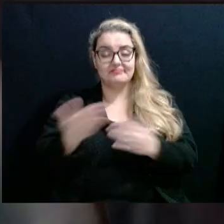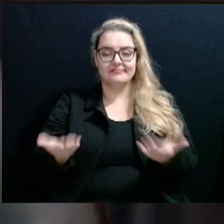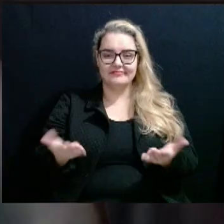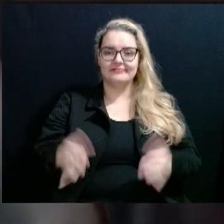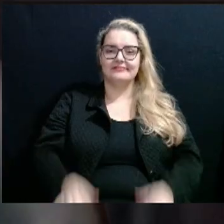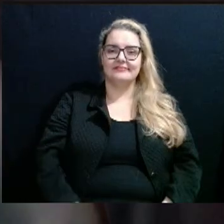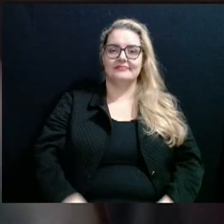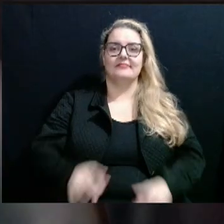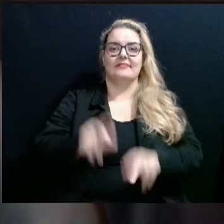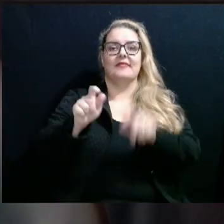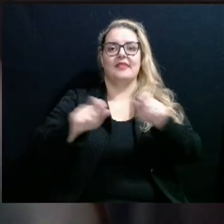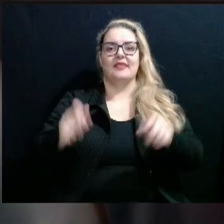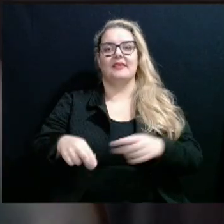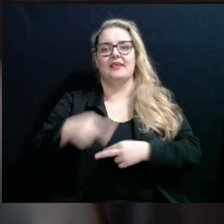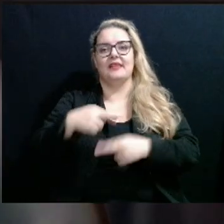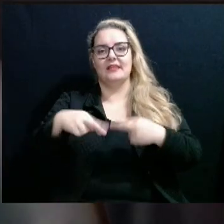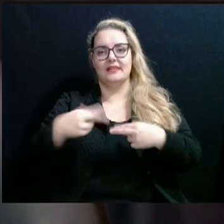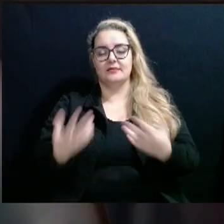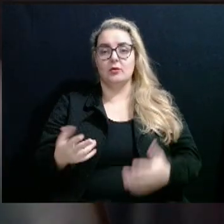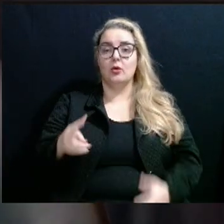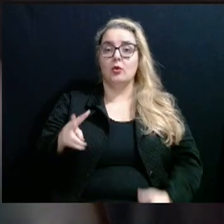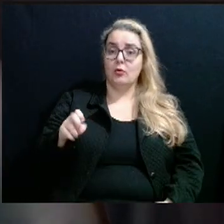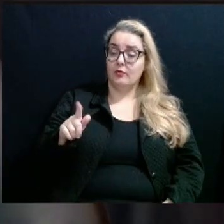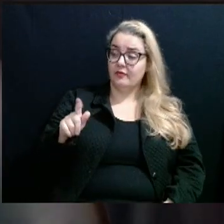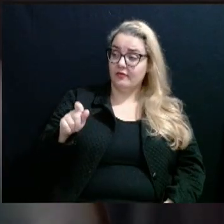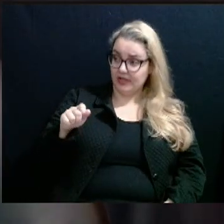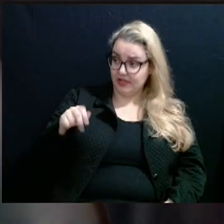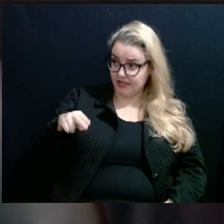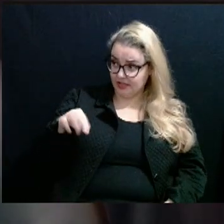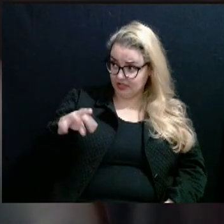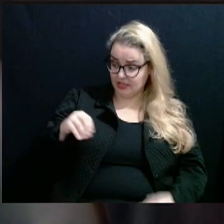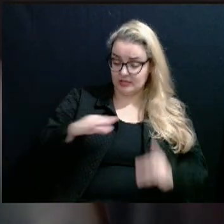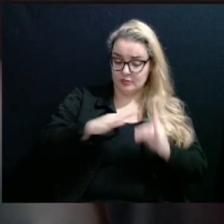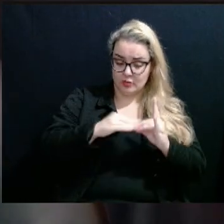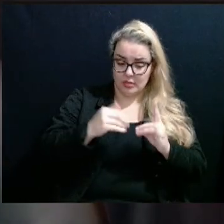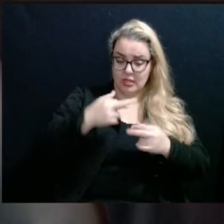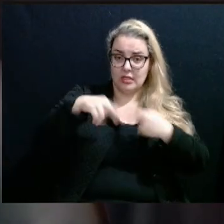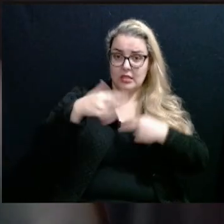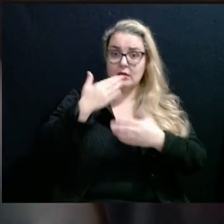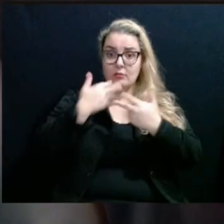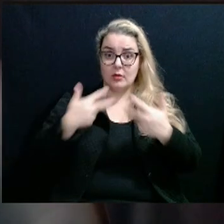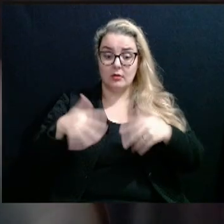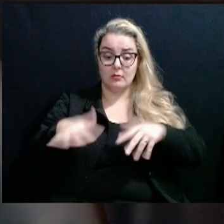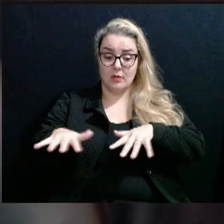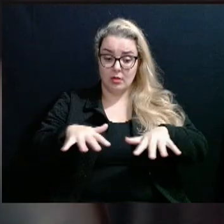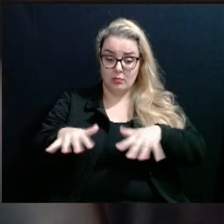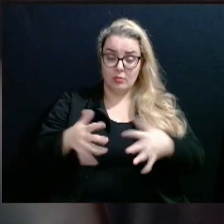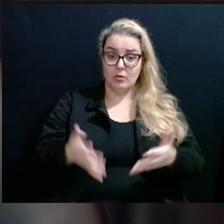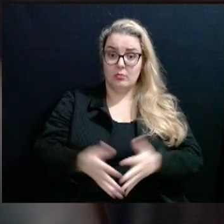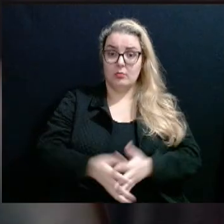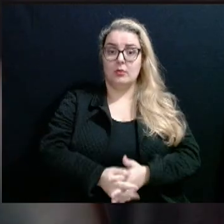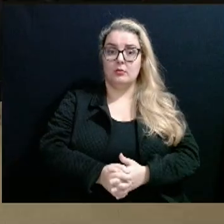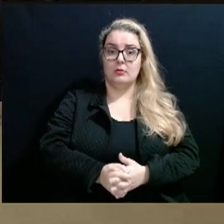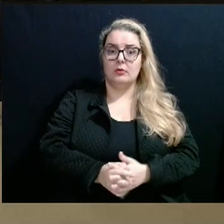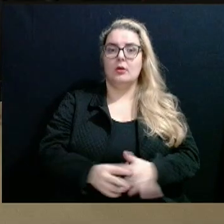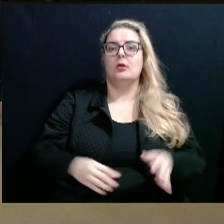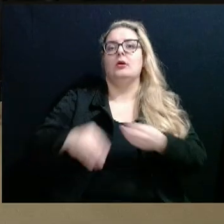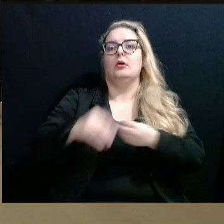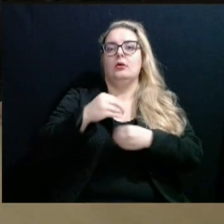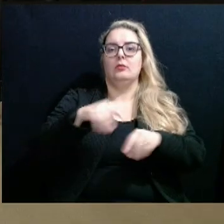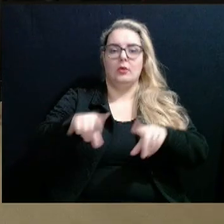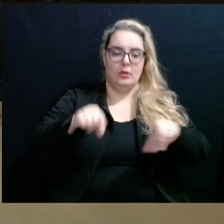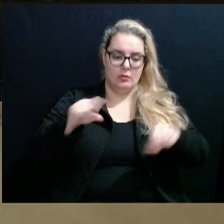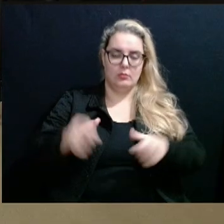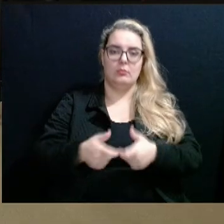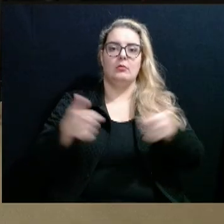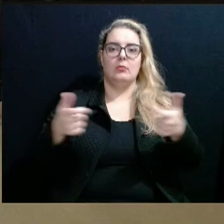associam o veganismo apenas à alimentação, mas o movimento ele envolve escolhas muito mais amplas, né? Assim